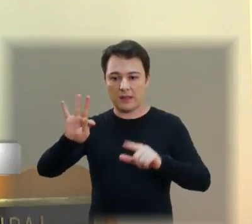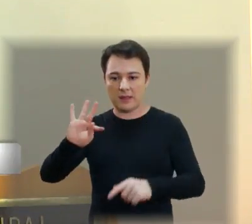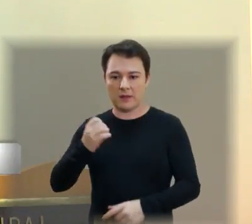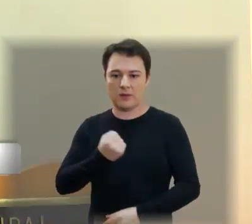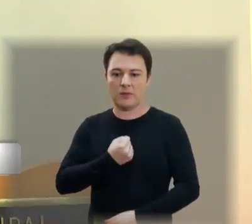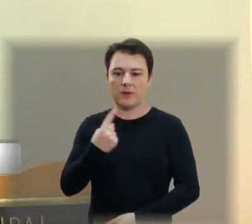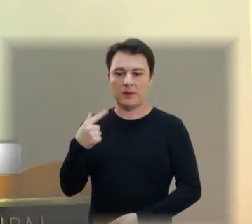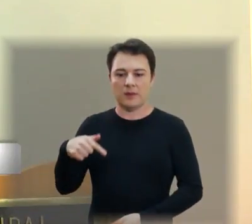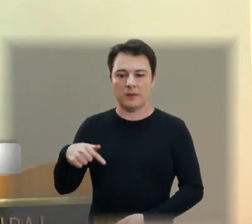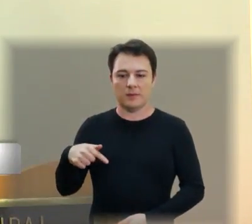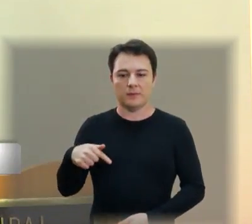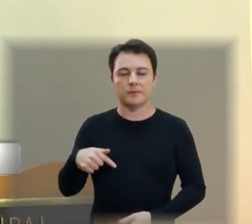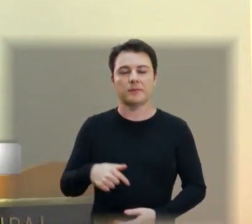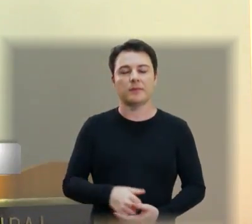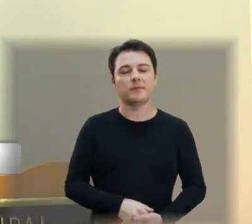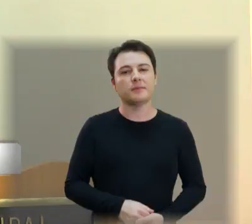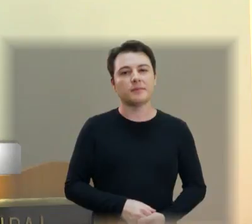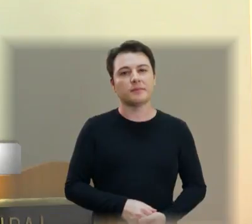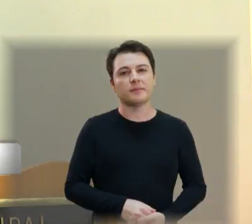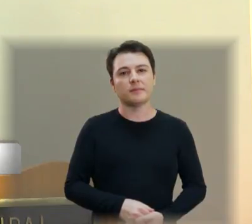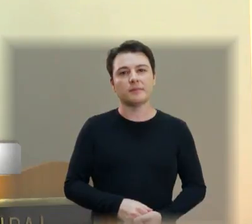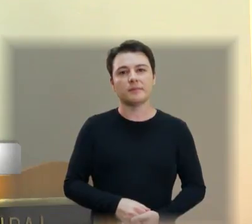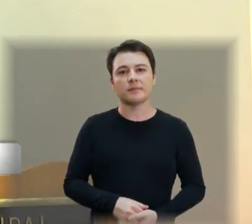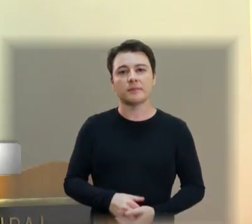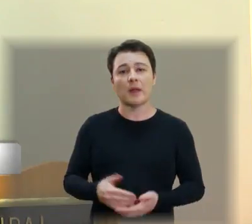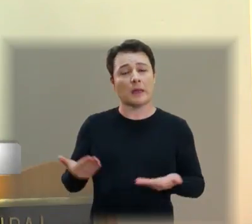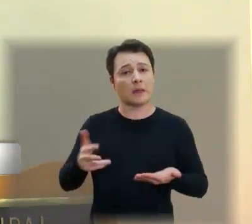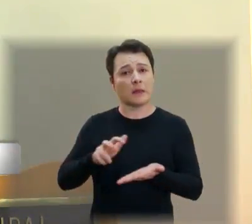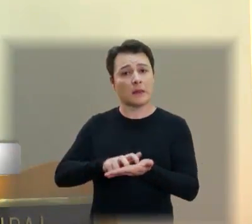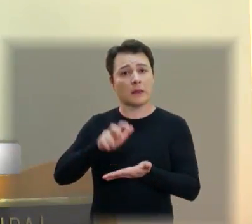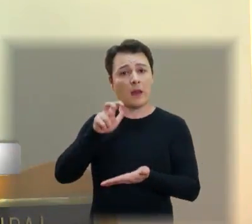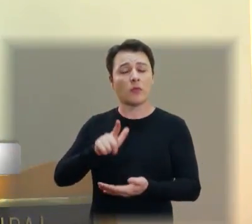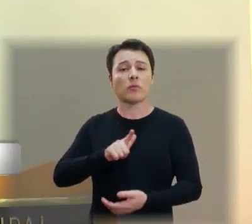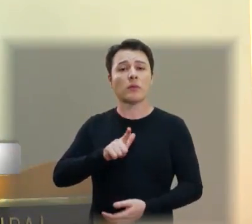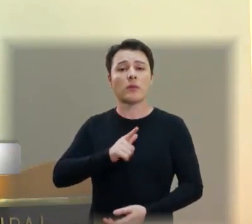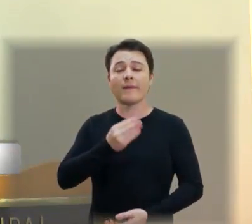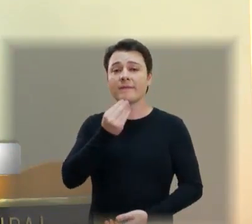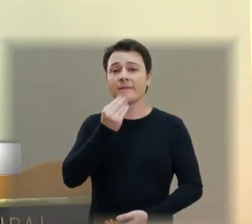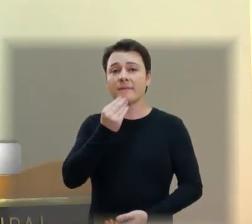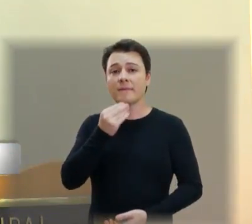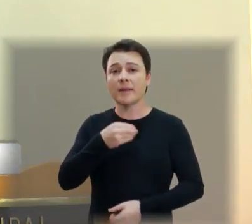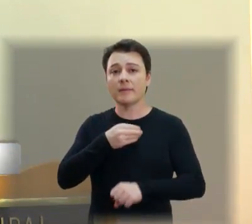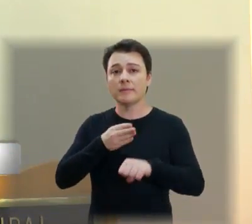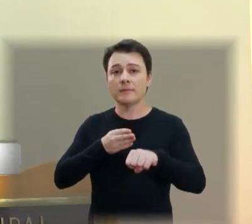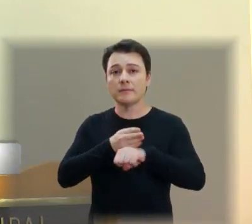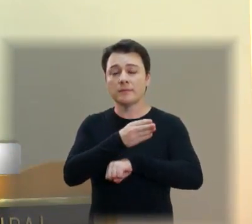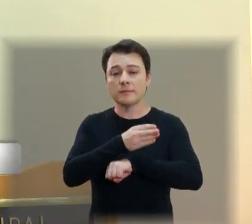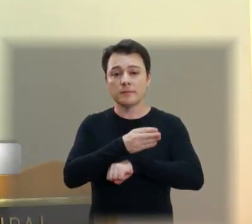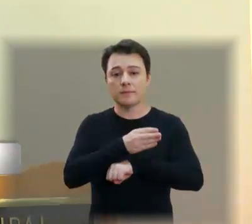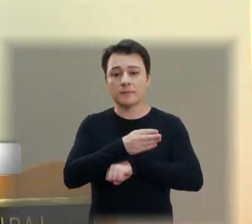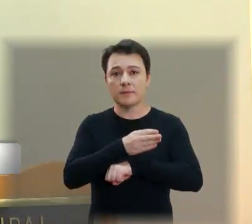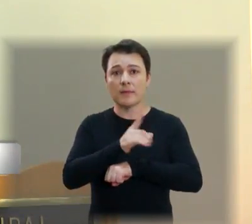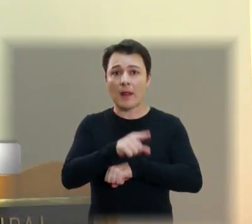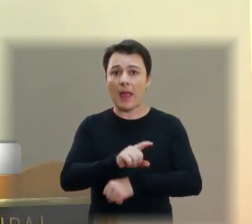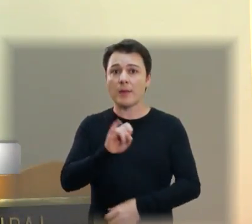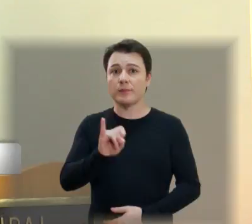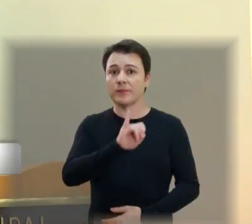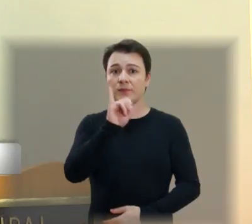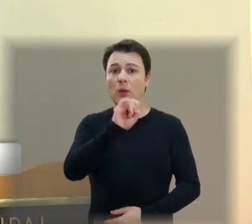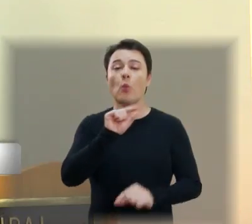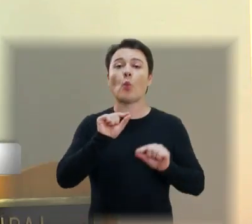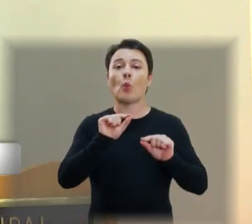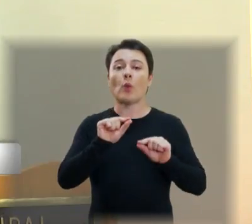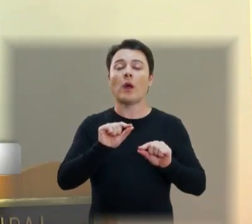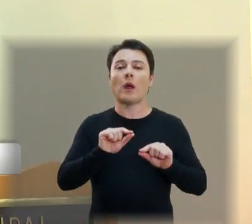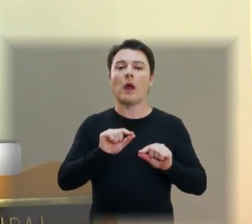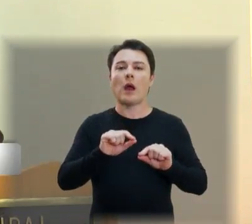da NET. A gente, no período da manhã, tive a oportunidade de participar de um importante ato simbólico